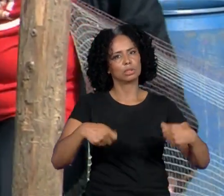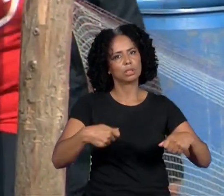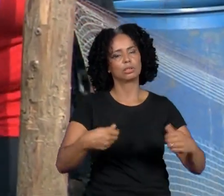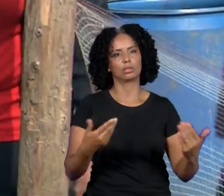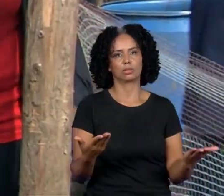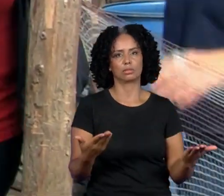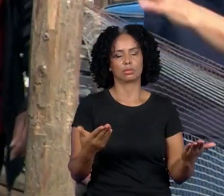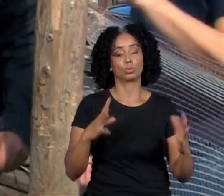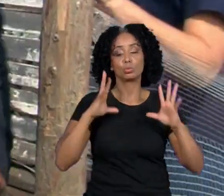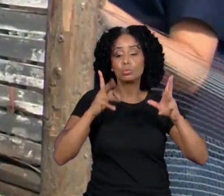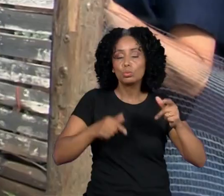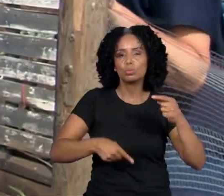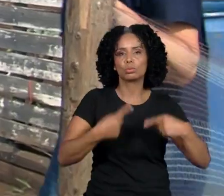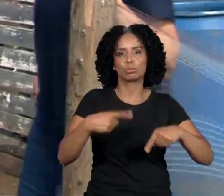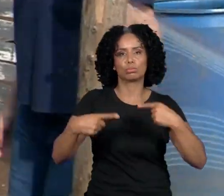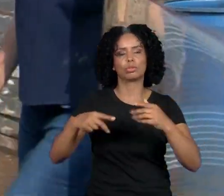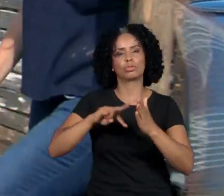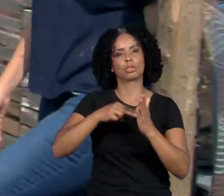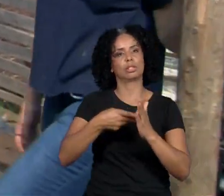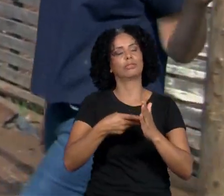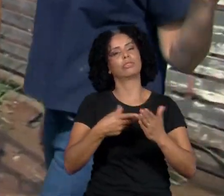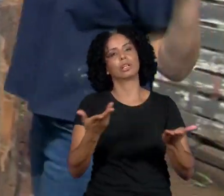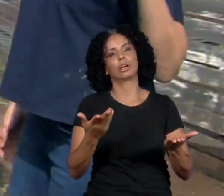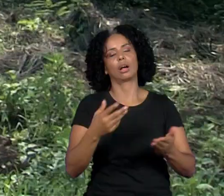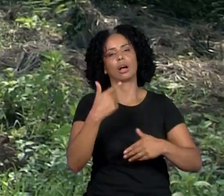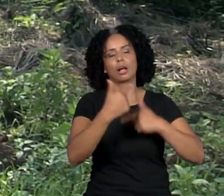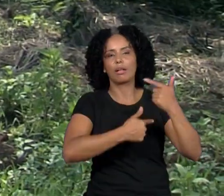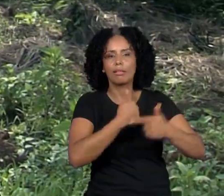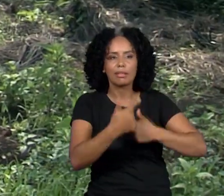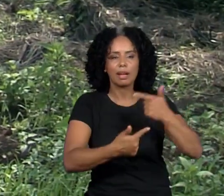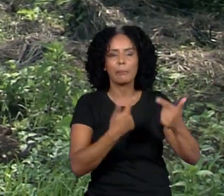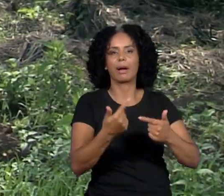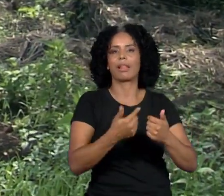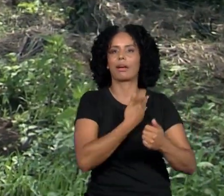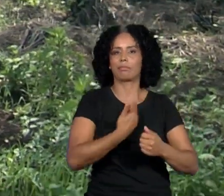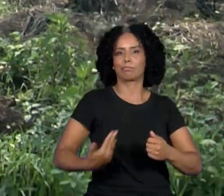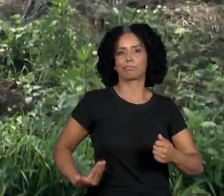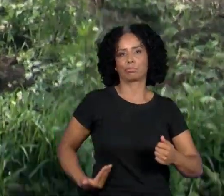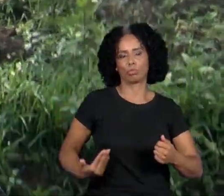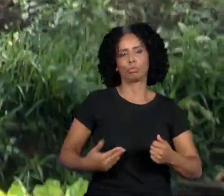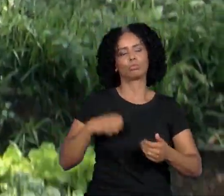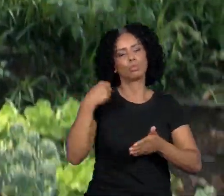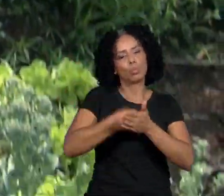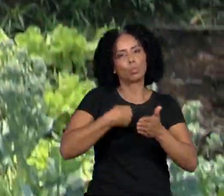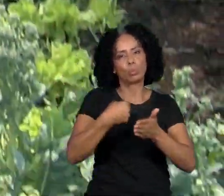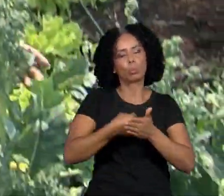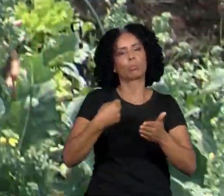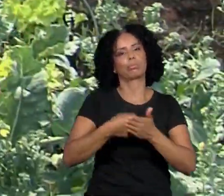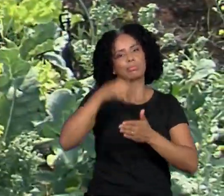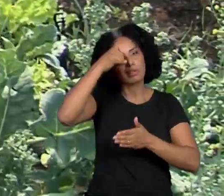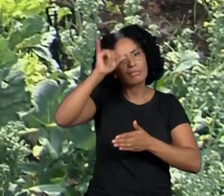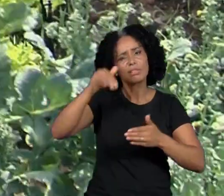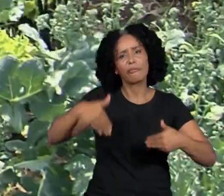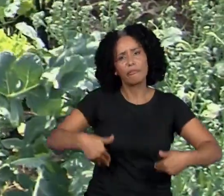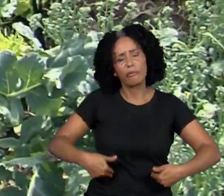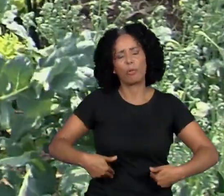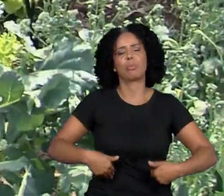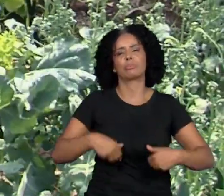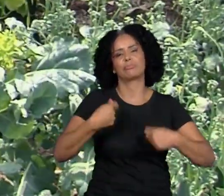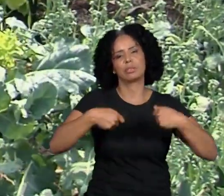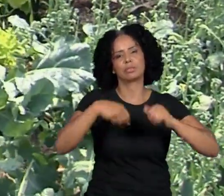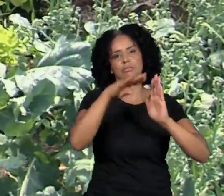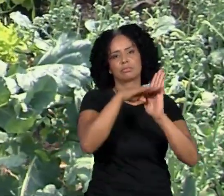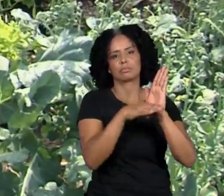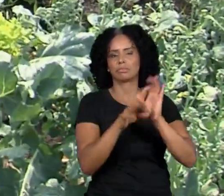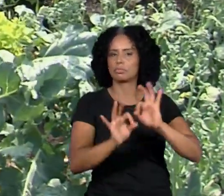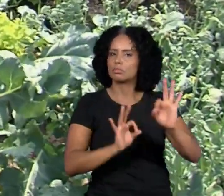servidor público. Ele trabalha para a sociedade. O que eu quero fazer muito, o combate à fome, né? Primeira coisa, não dá. A gente tem o projeto das cozinhas solidárias.